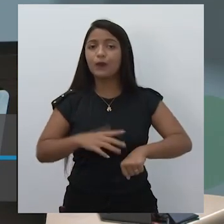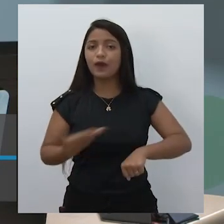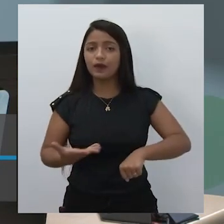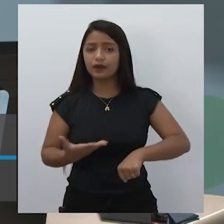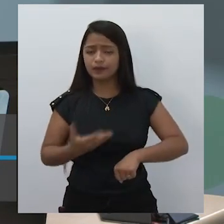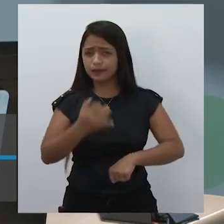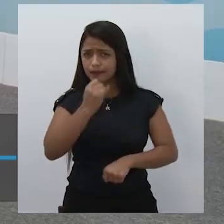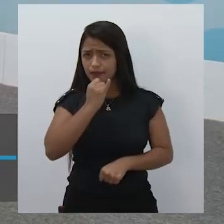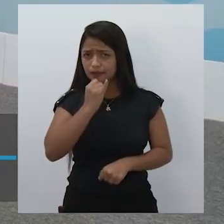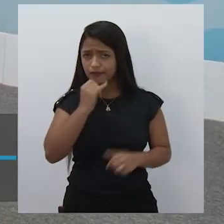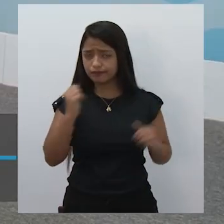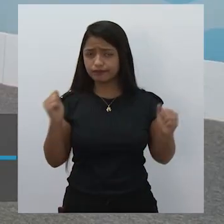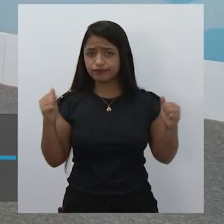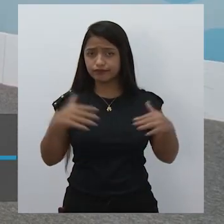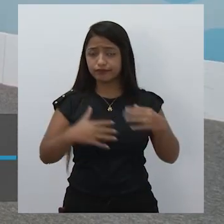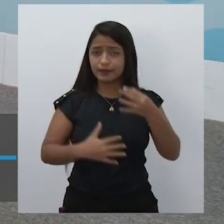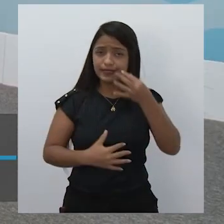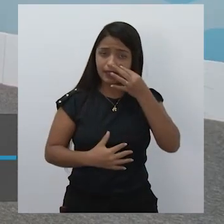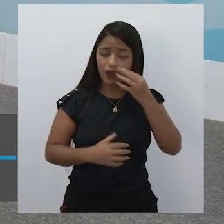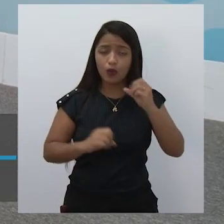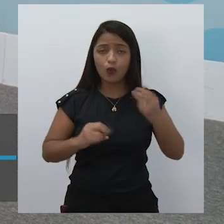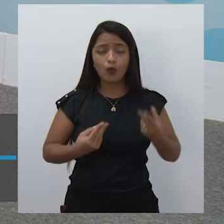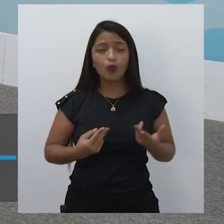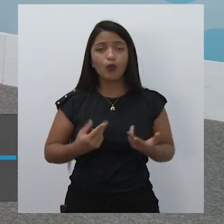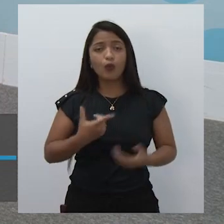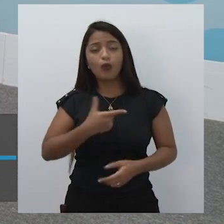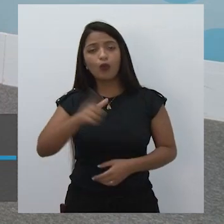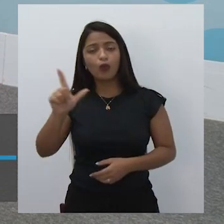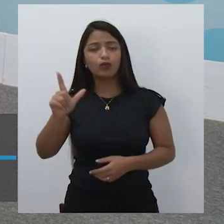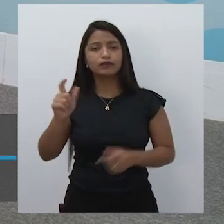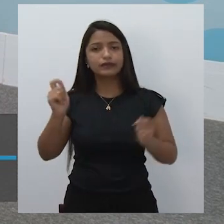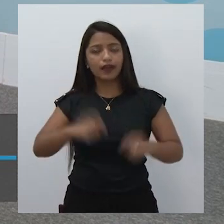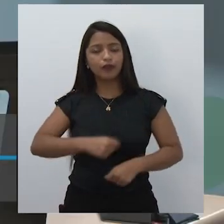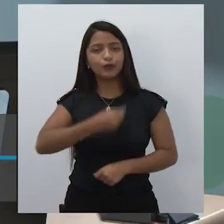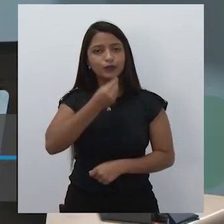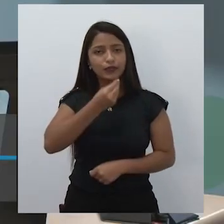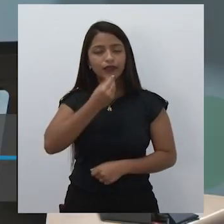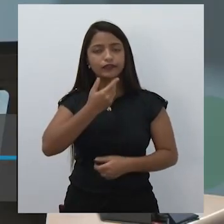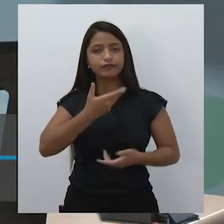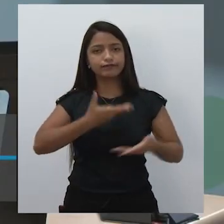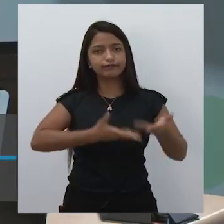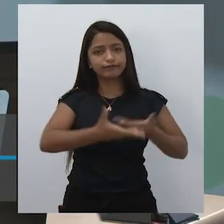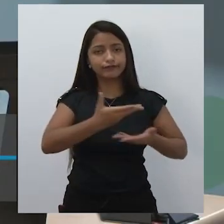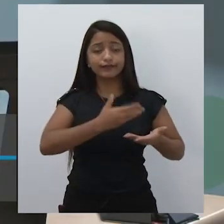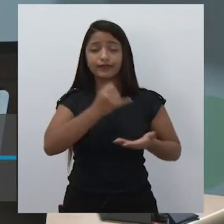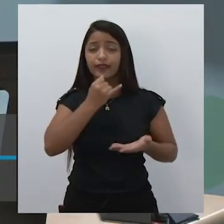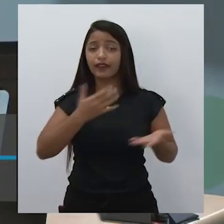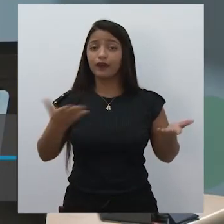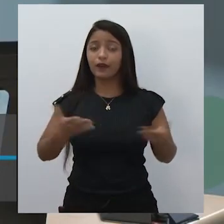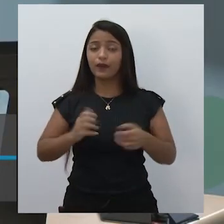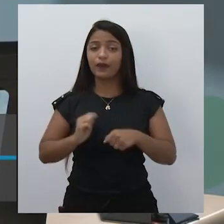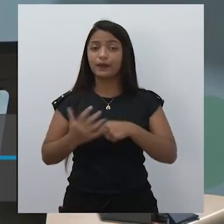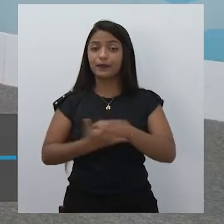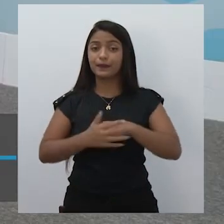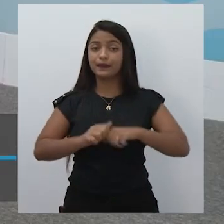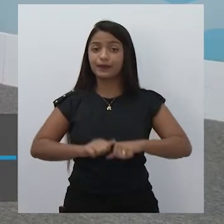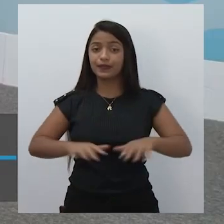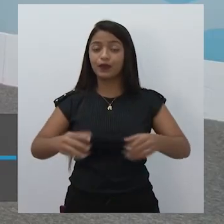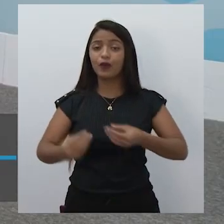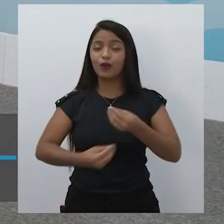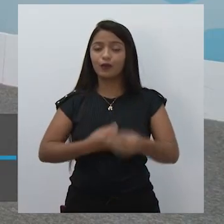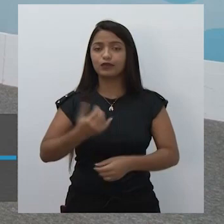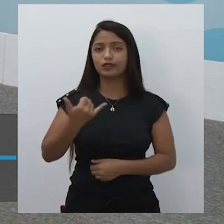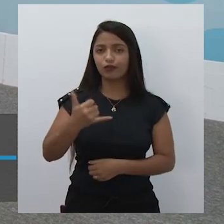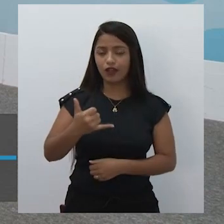aqui presente, ou a gente vai ter outras oportunidades de conversar, né? A gente viu que nessa pandemia, né? As conversas por